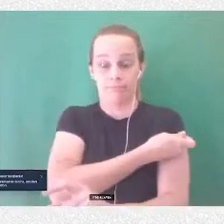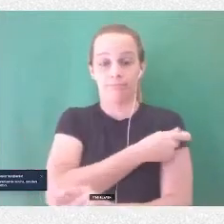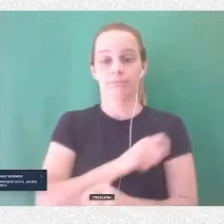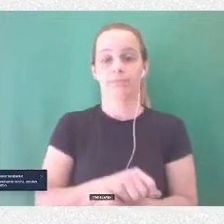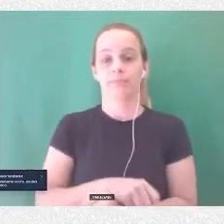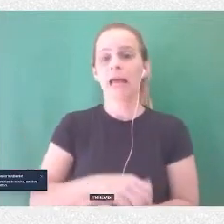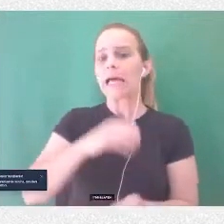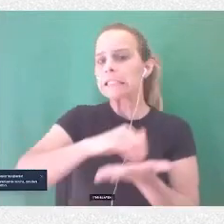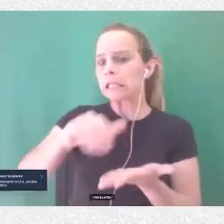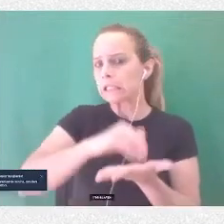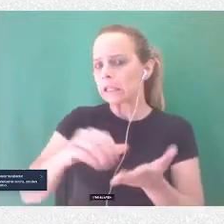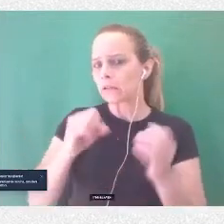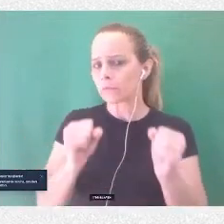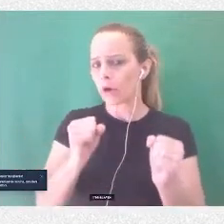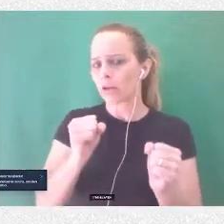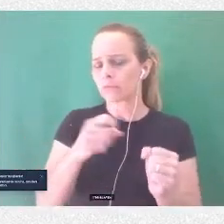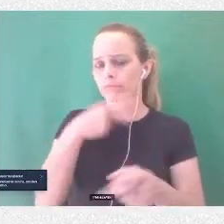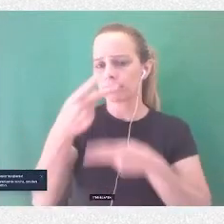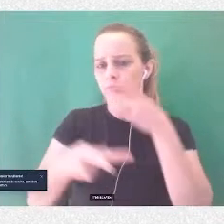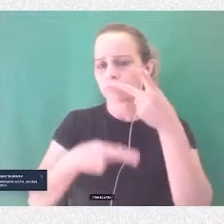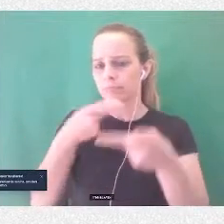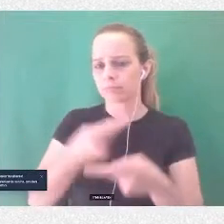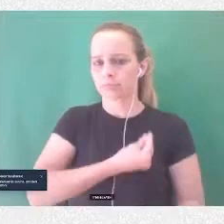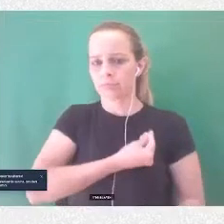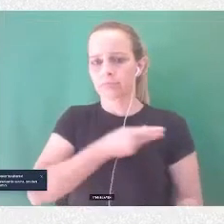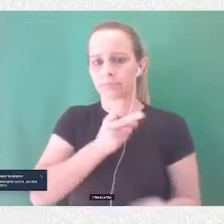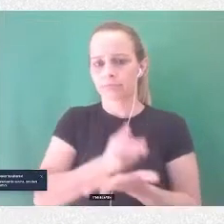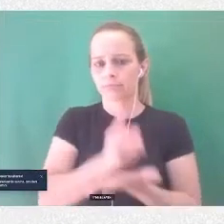possa responder, né? Ela ainda está aqui presente.